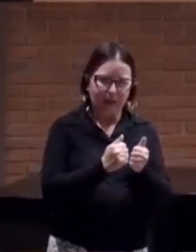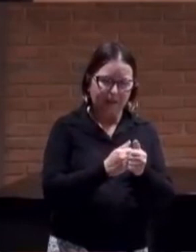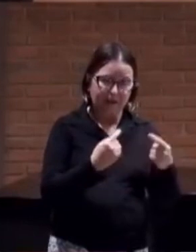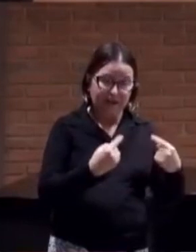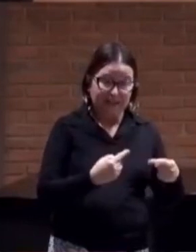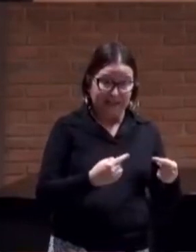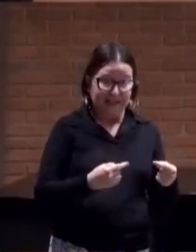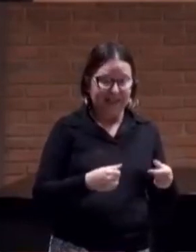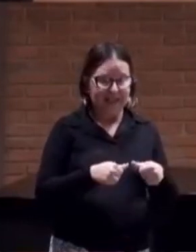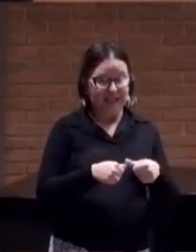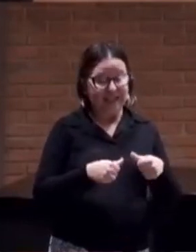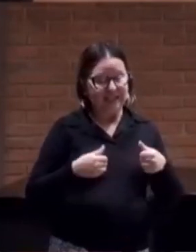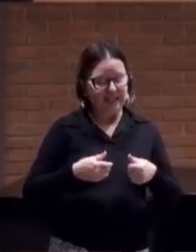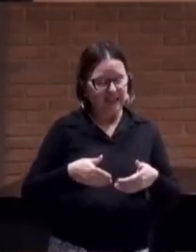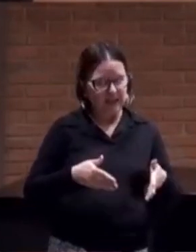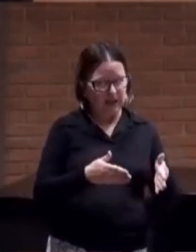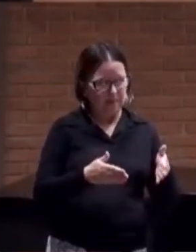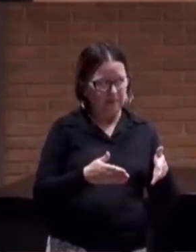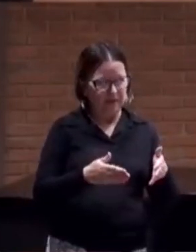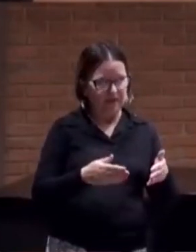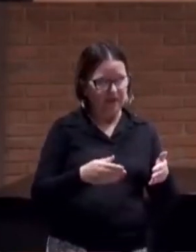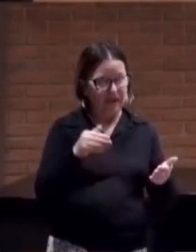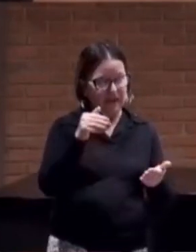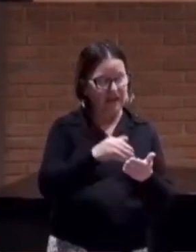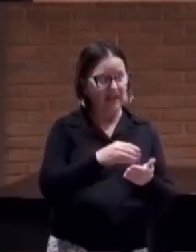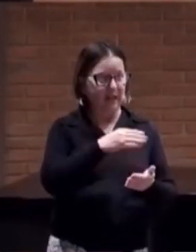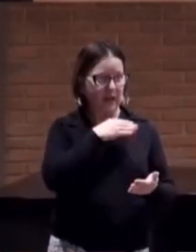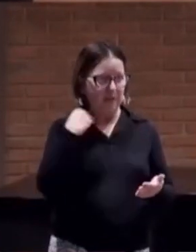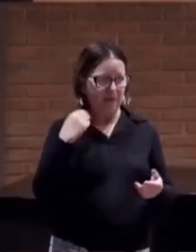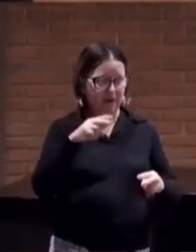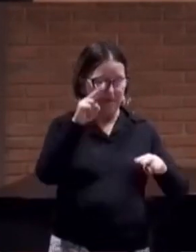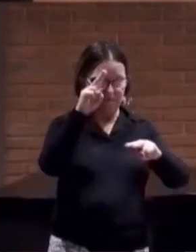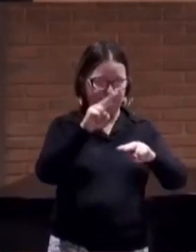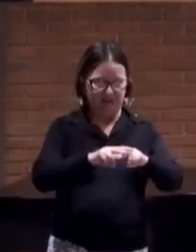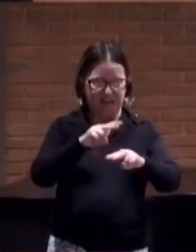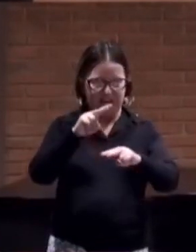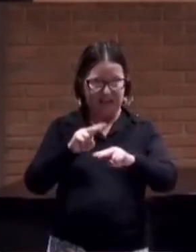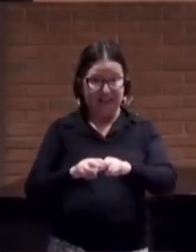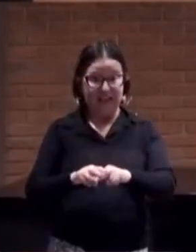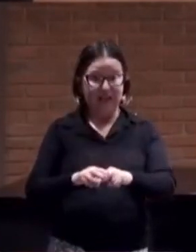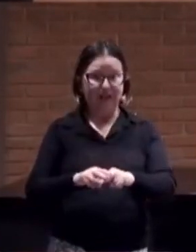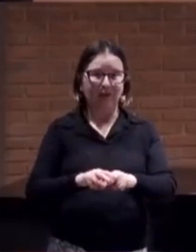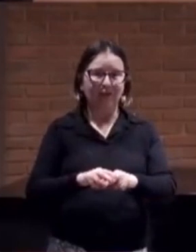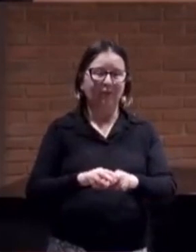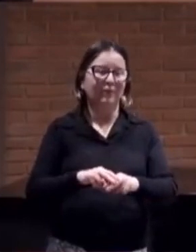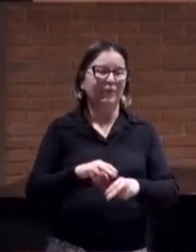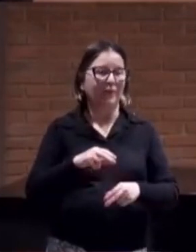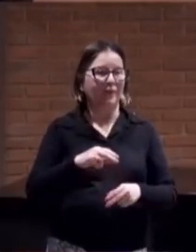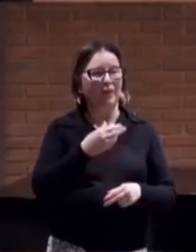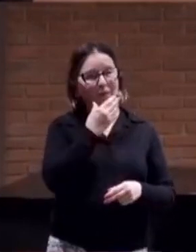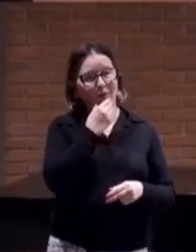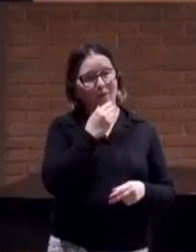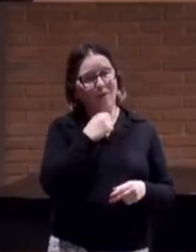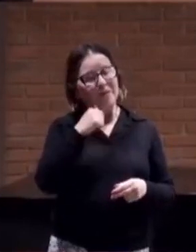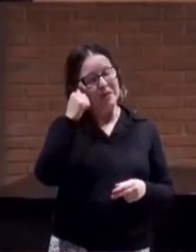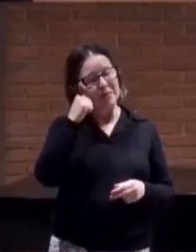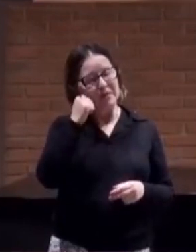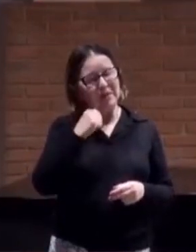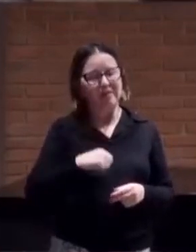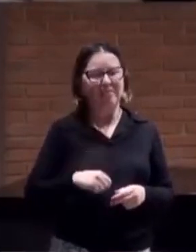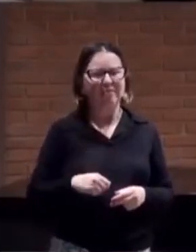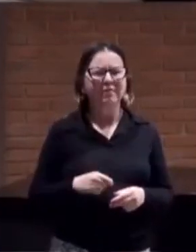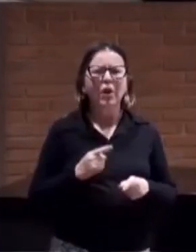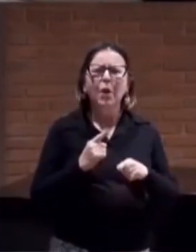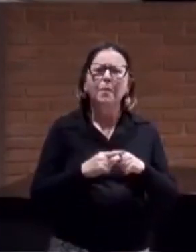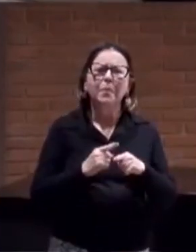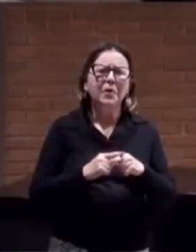morte, prendendo e metendo em cárceres homens e mulheres. Por que Paulo